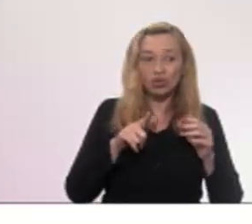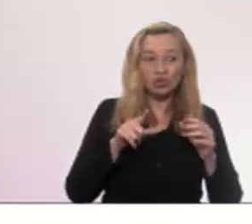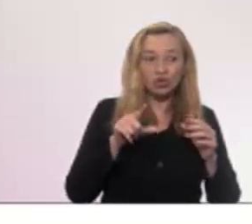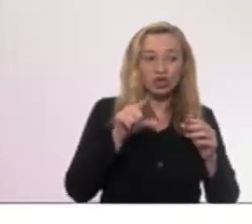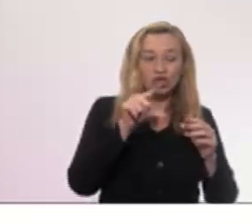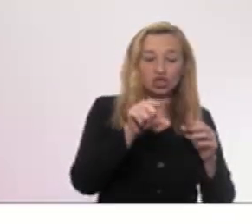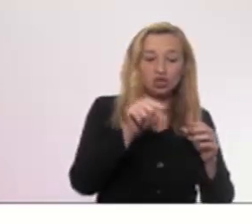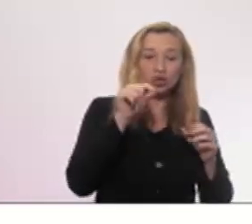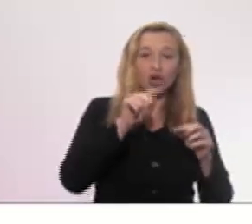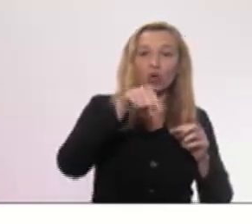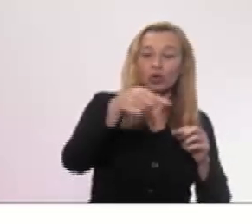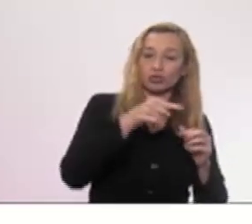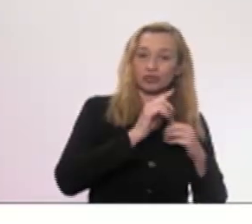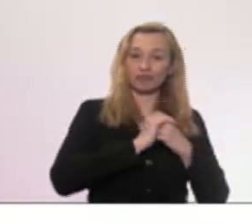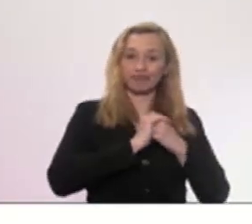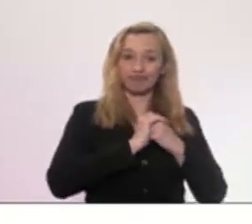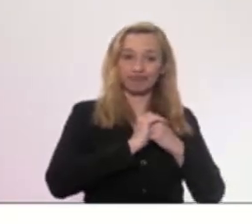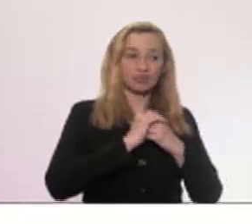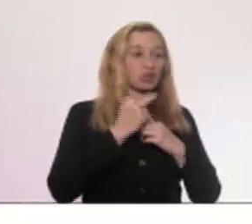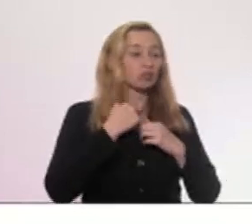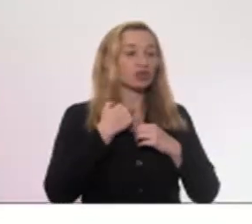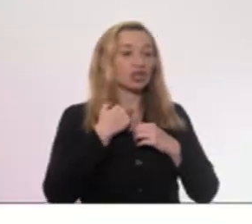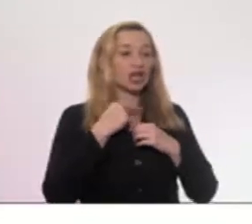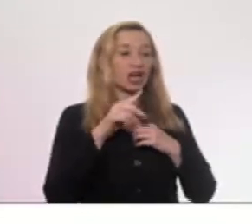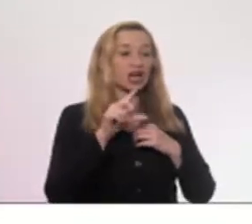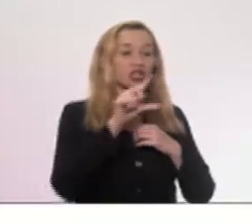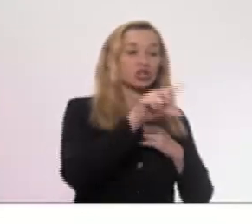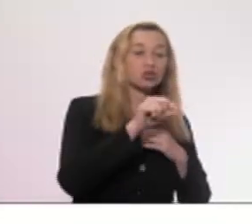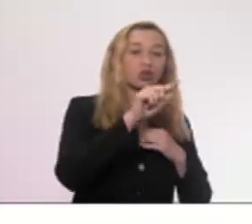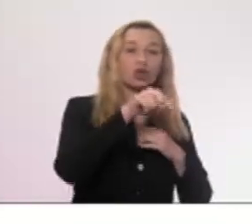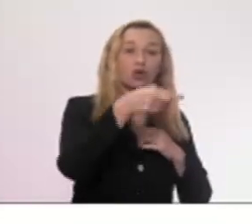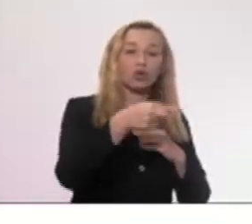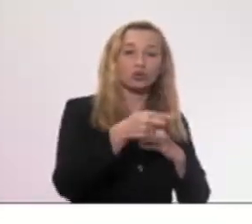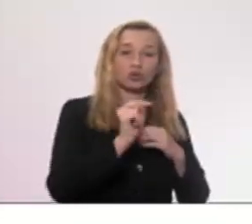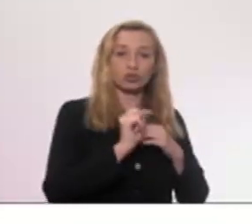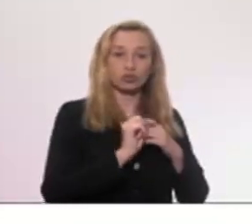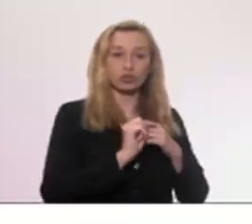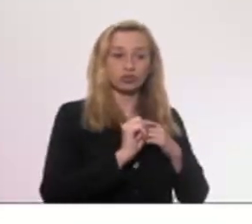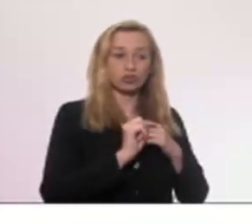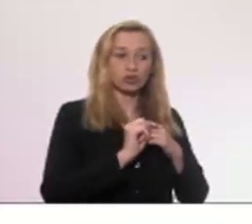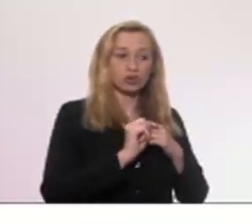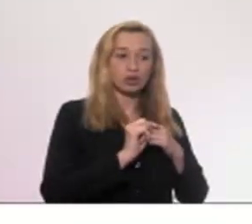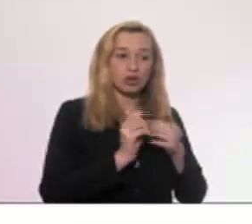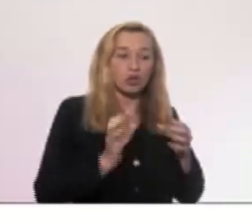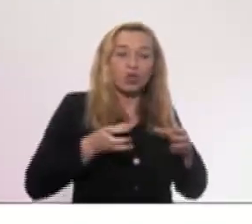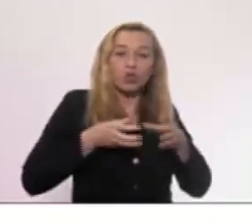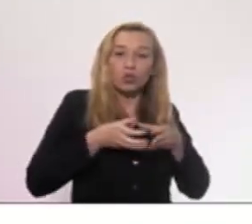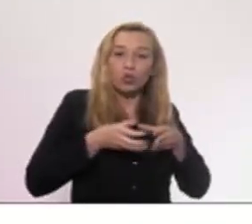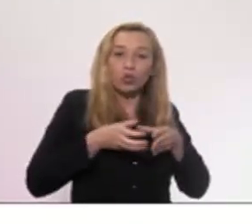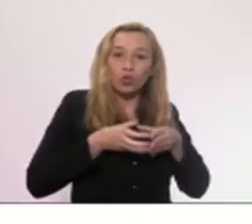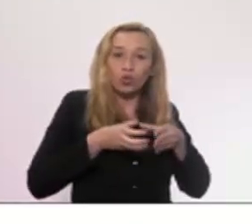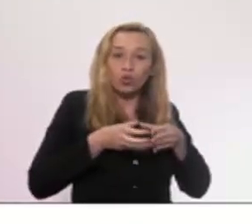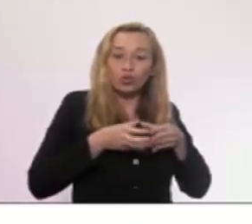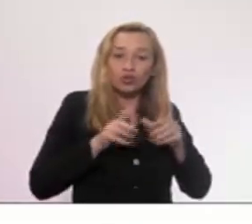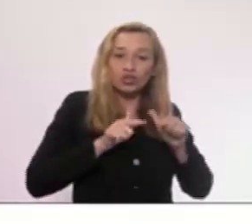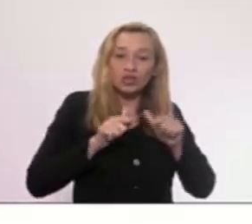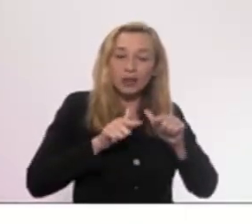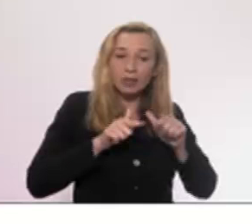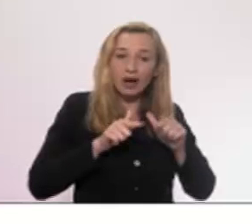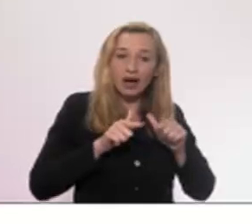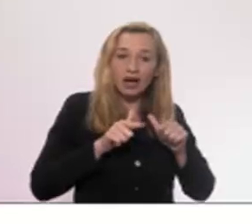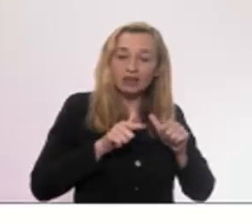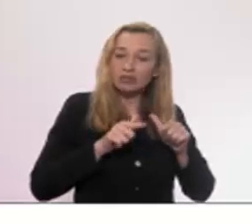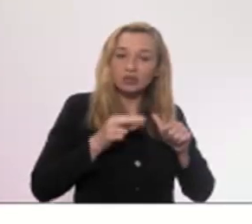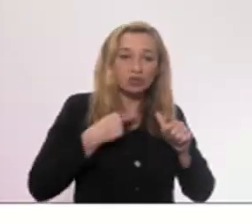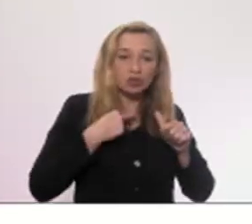seu pró-reitor de pesquisa e pós-graduação, não poderá mais nomear o seu pró-reitor de ensino, não poderá mais nomear o seu pró-reitor de extensão. Esses nomes terão que ser